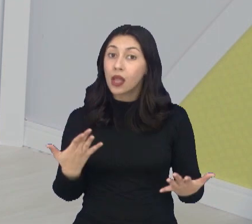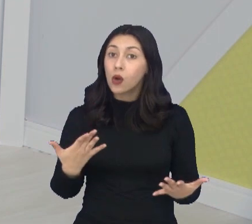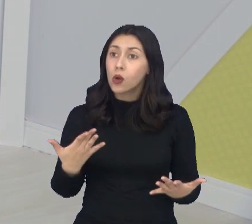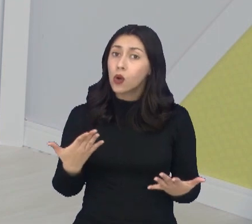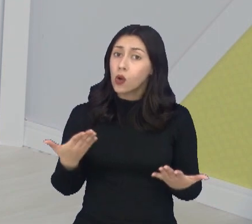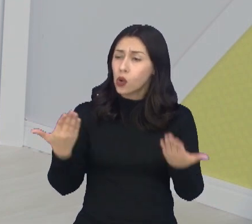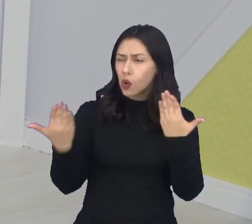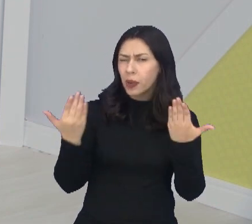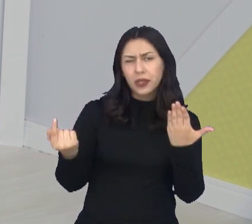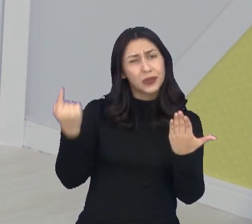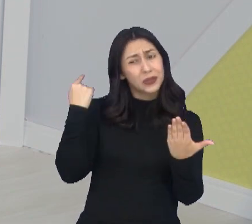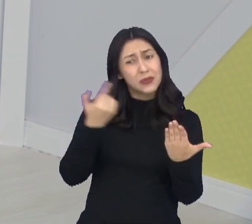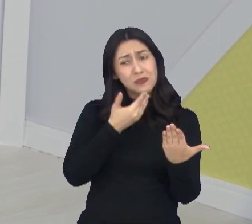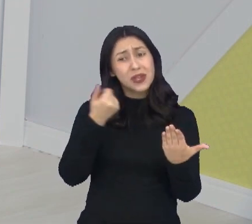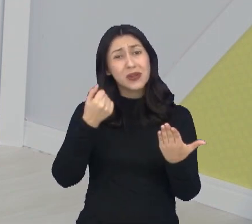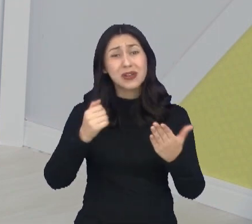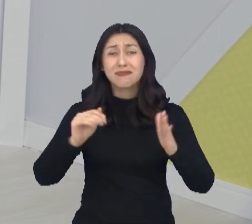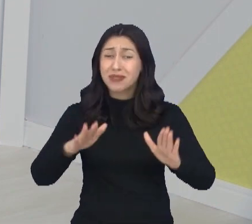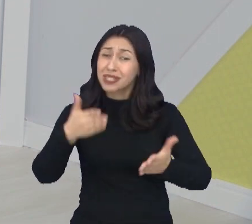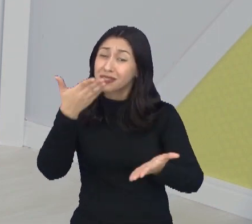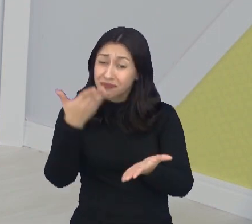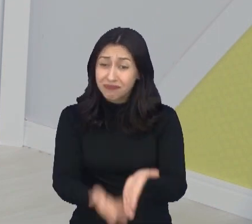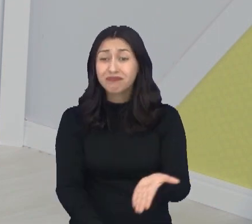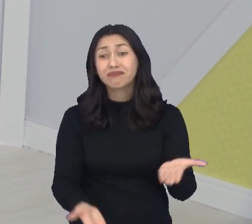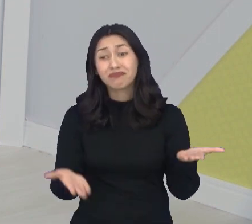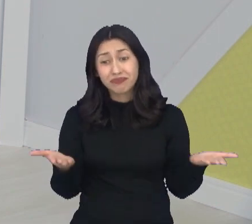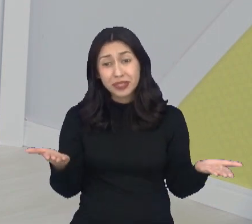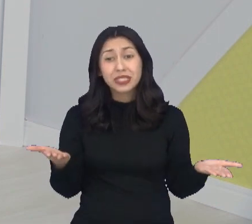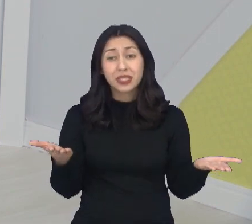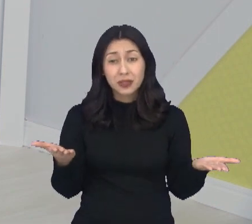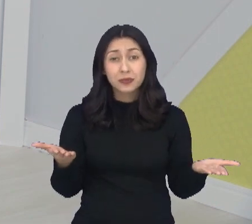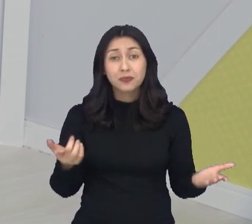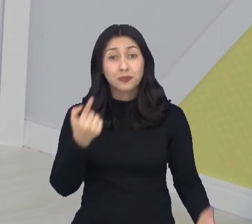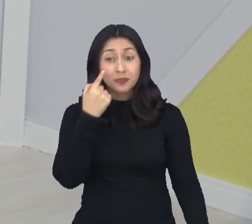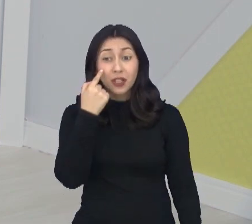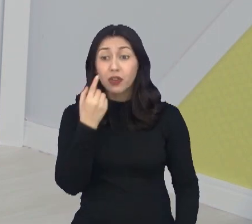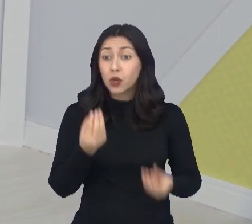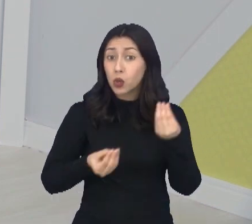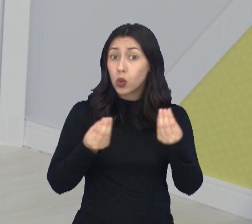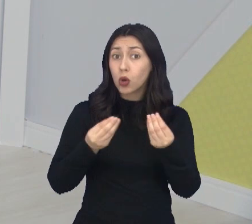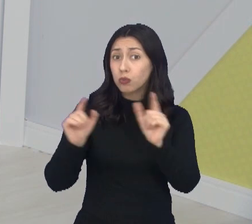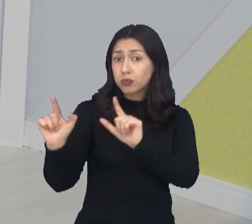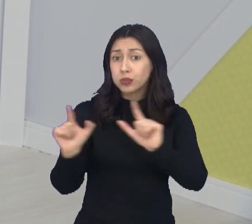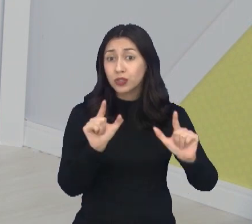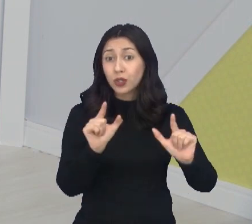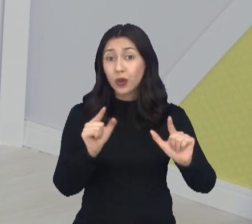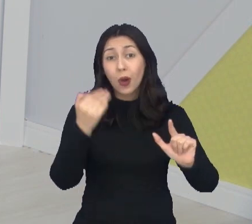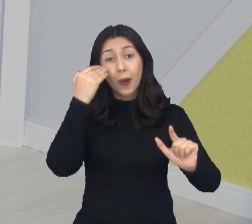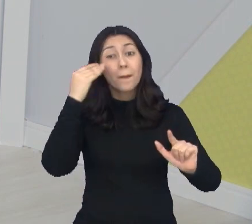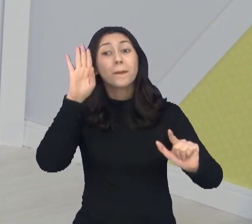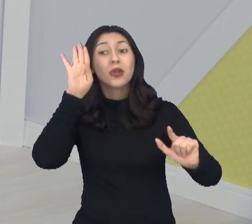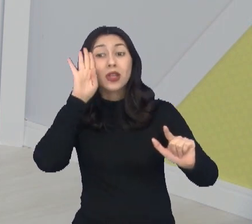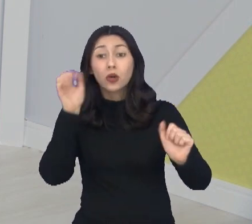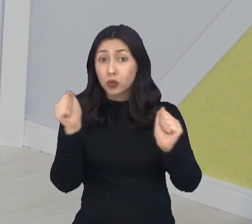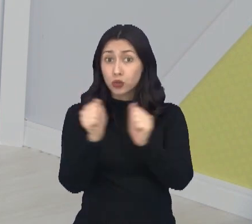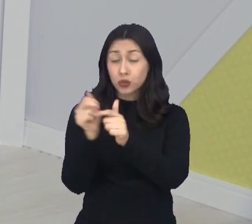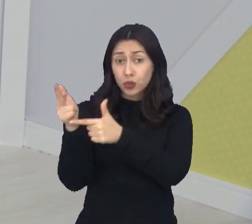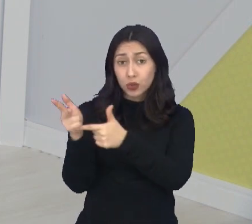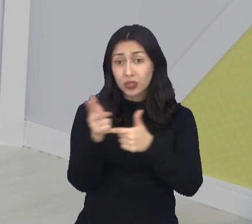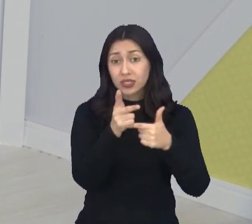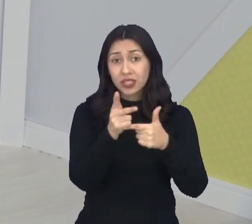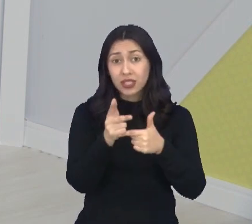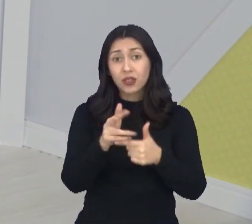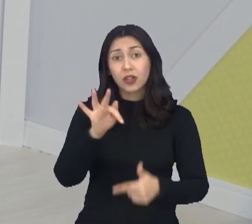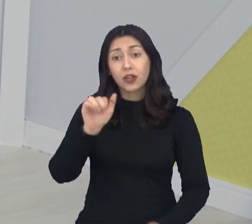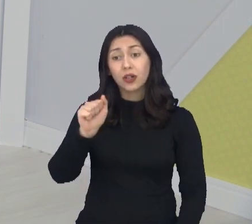primeira rodada, mas não foi o suficiente para conquistar a vitória. Vamos ver como é que foi o jogo com o Brunão. O Brunão esteve lá junto com o cinegrafista